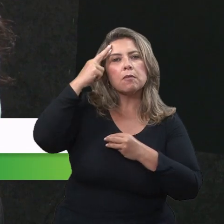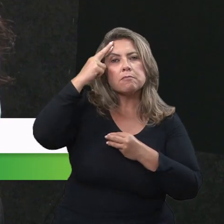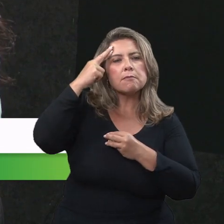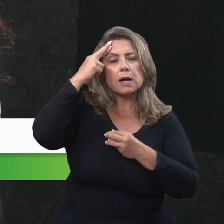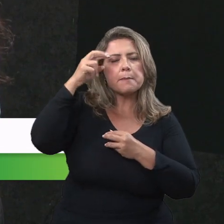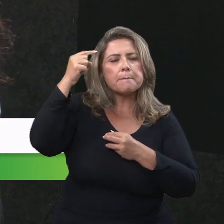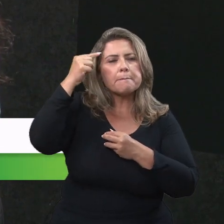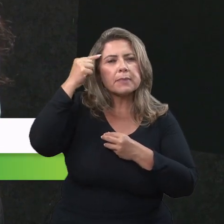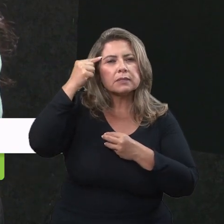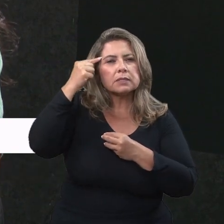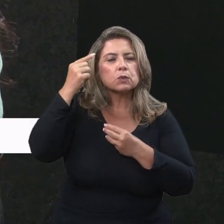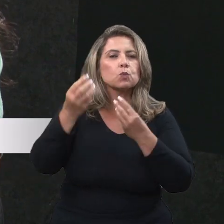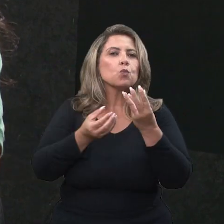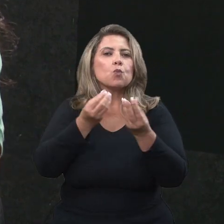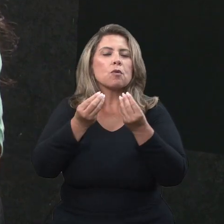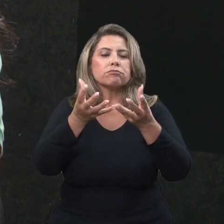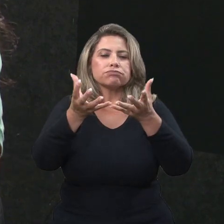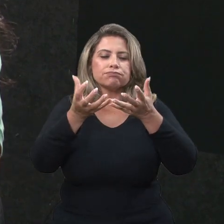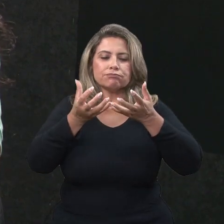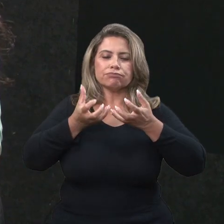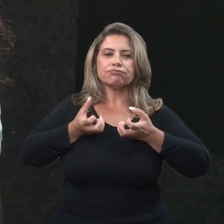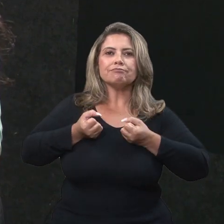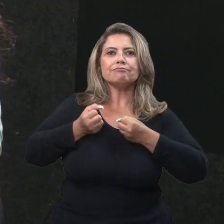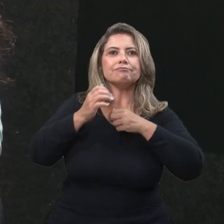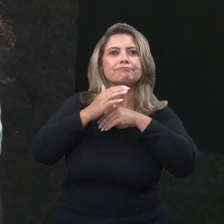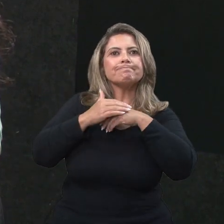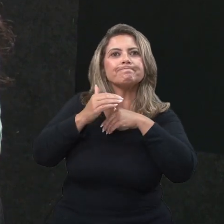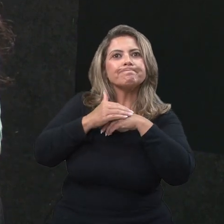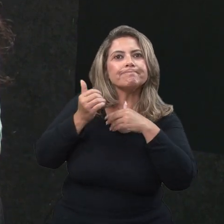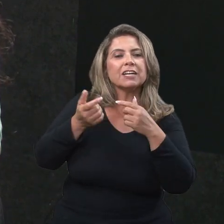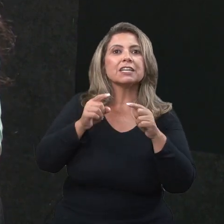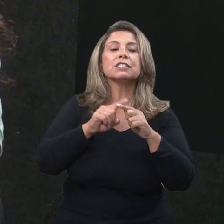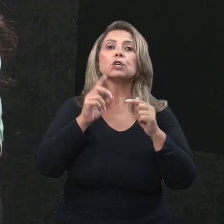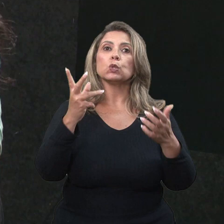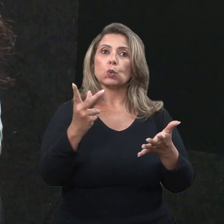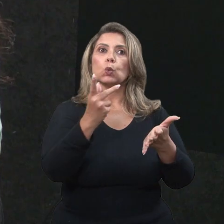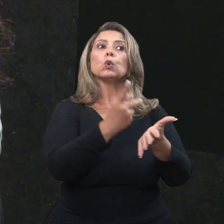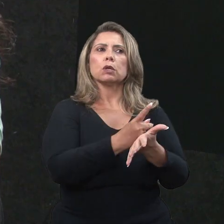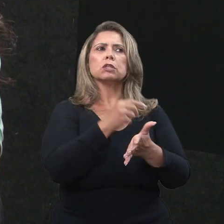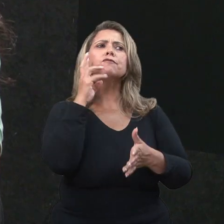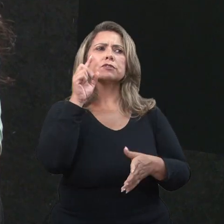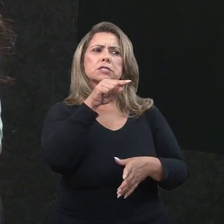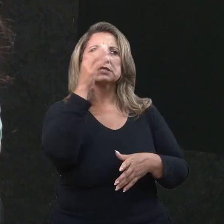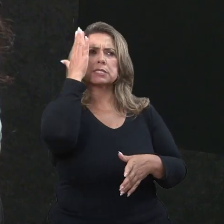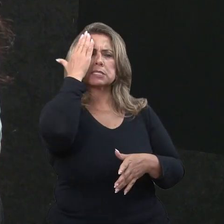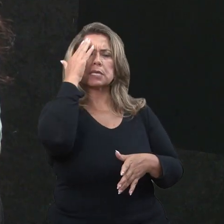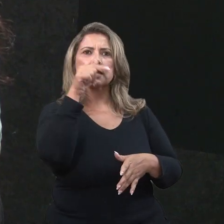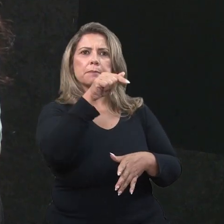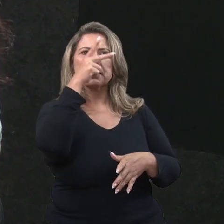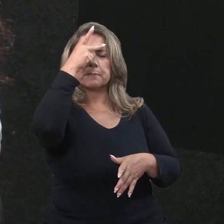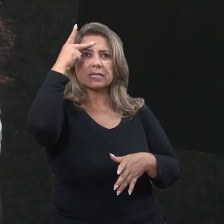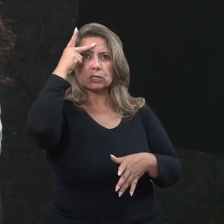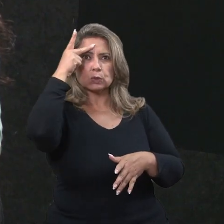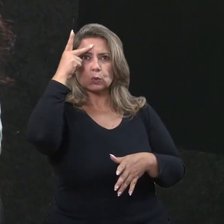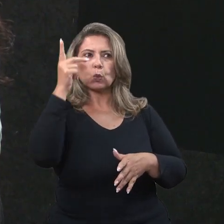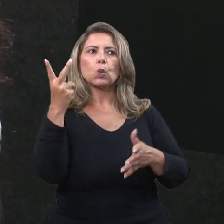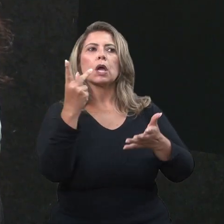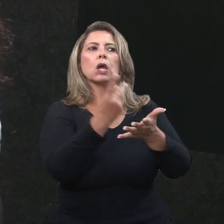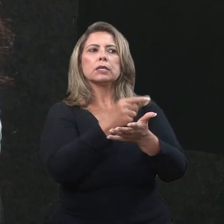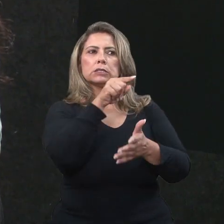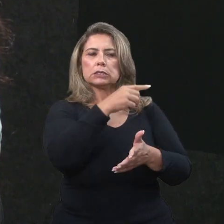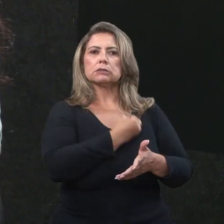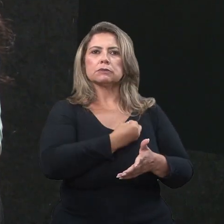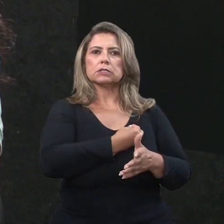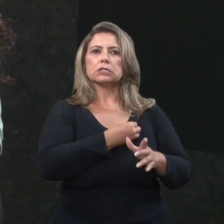né, mas também de acolher. Então, se alguém sofreu algum assédio e quer conversar, quer pedir uma orientação, não